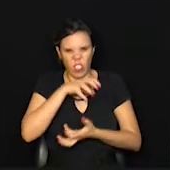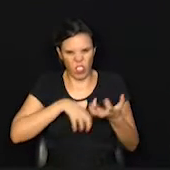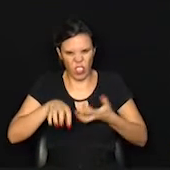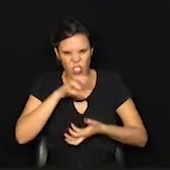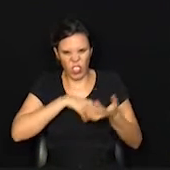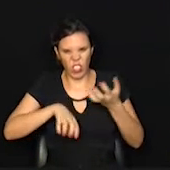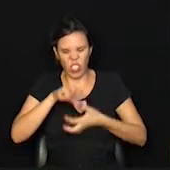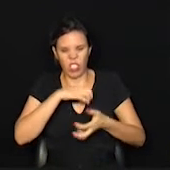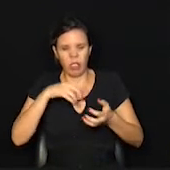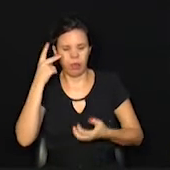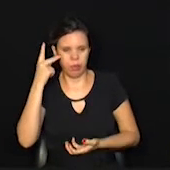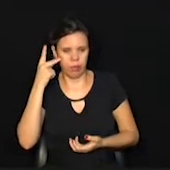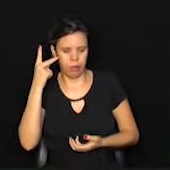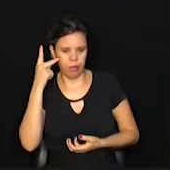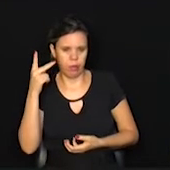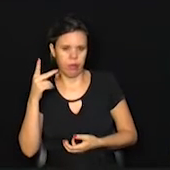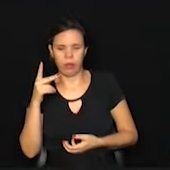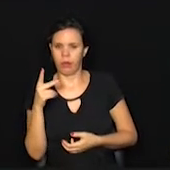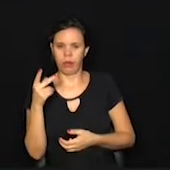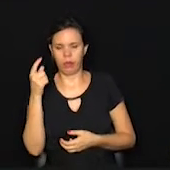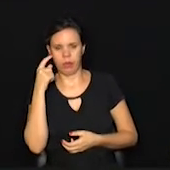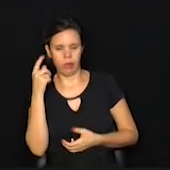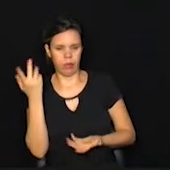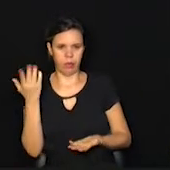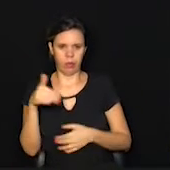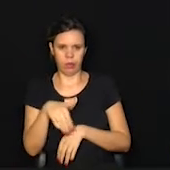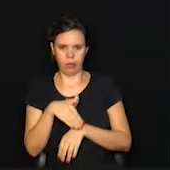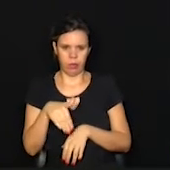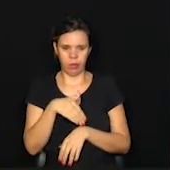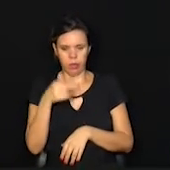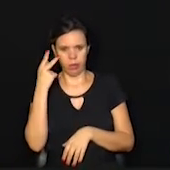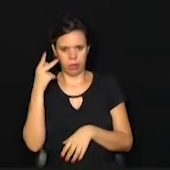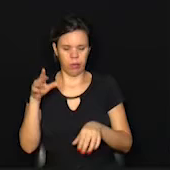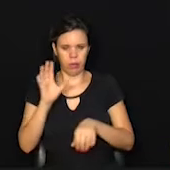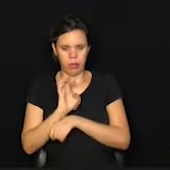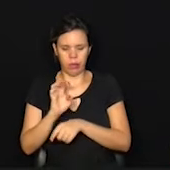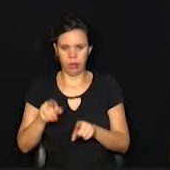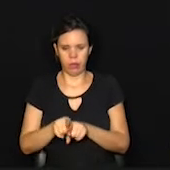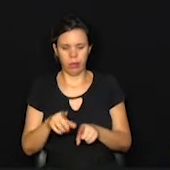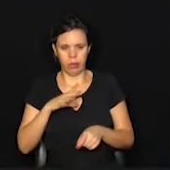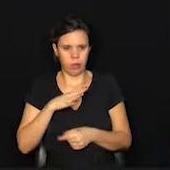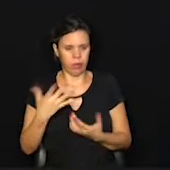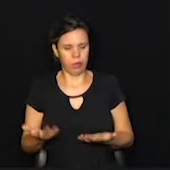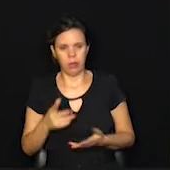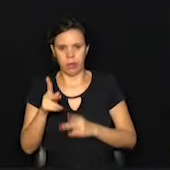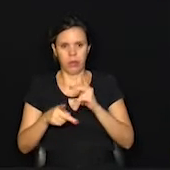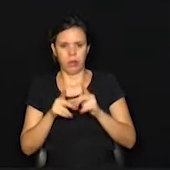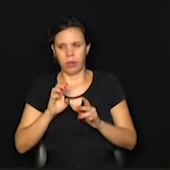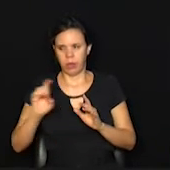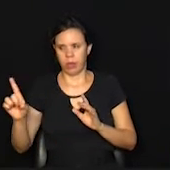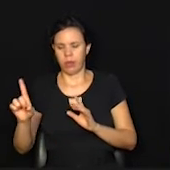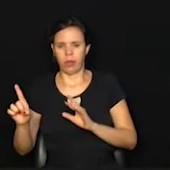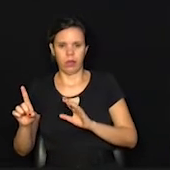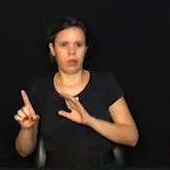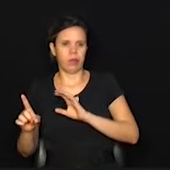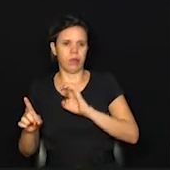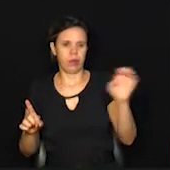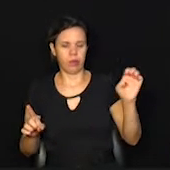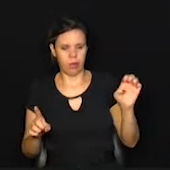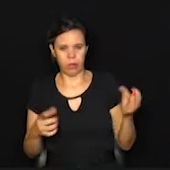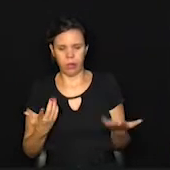aqui em São Paulo na capital né na Rua Maria Antônia entre o pessoal da extrema-direita o pessoal da esquerda é